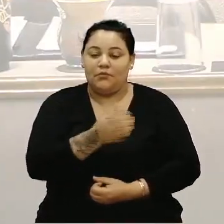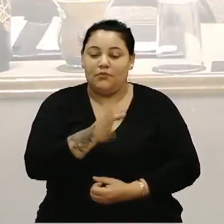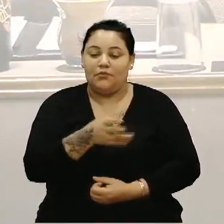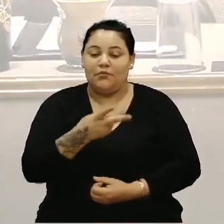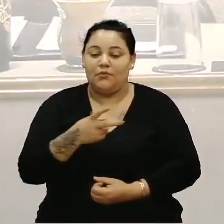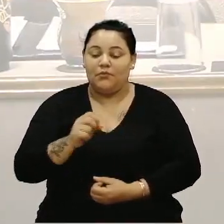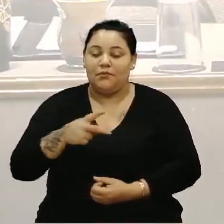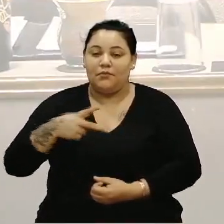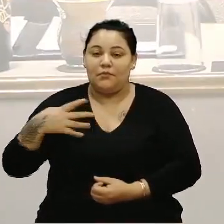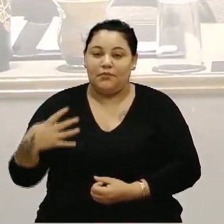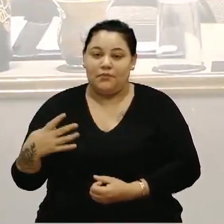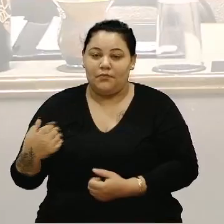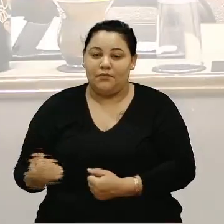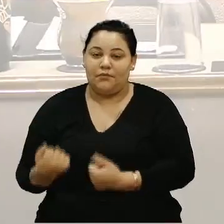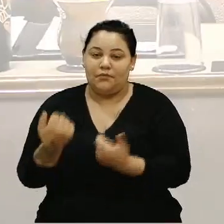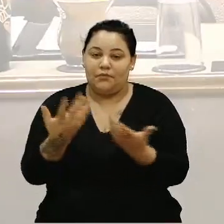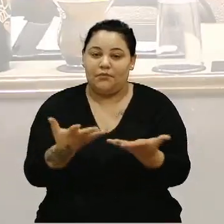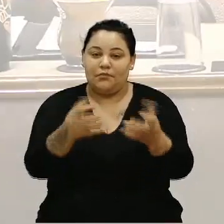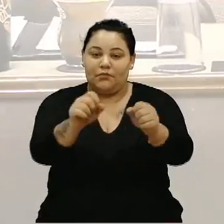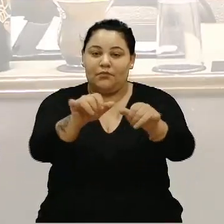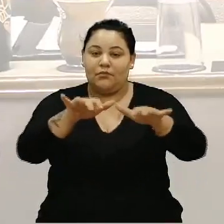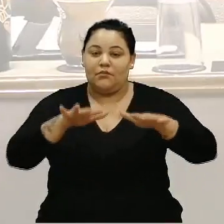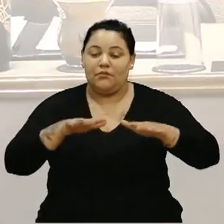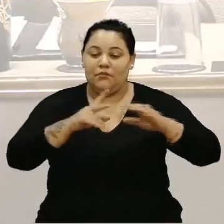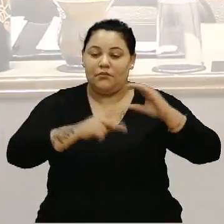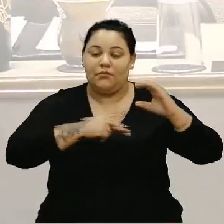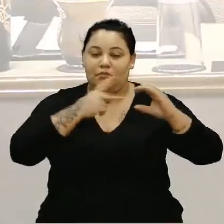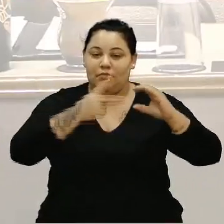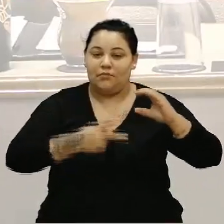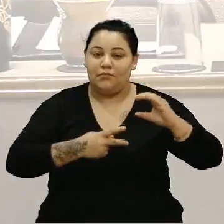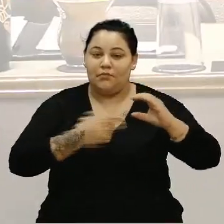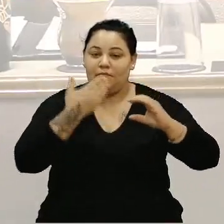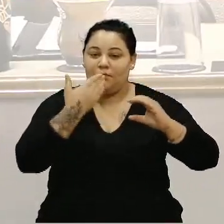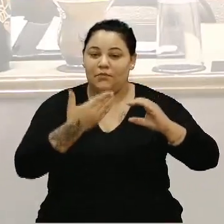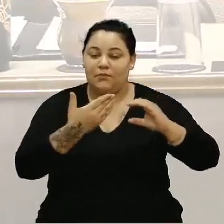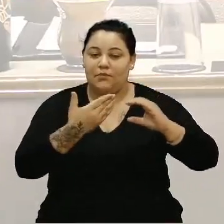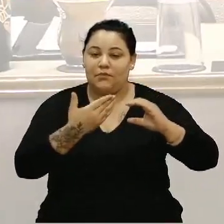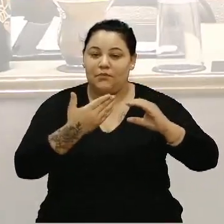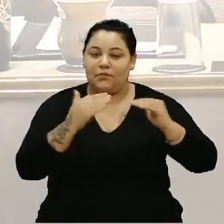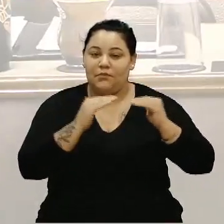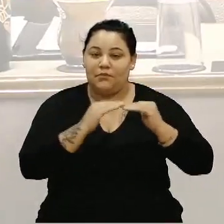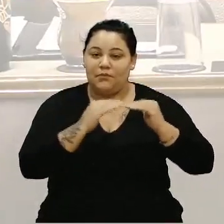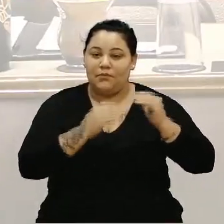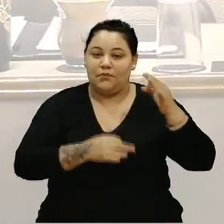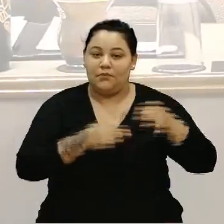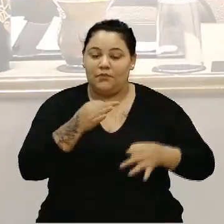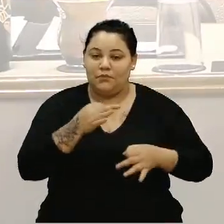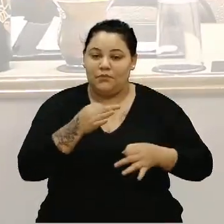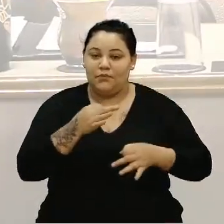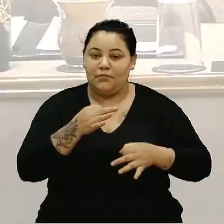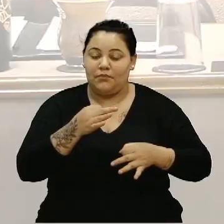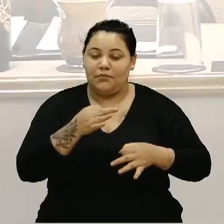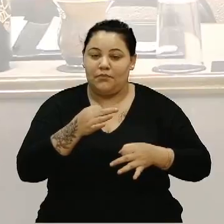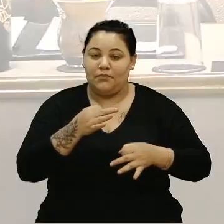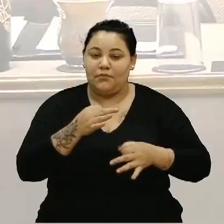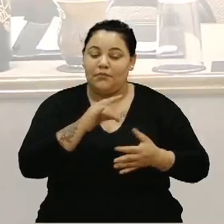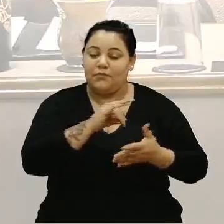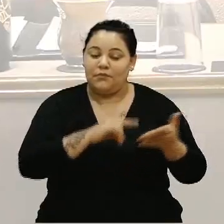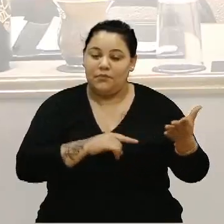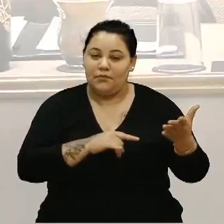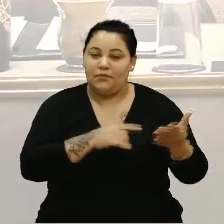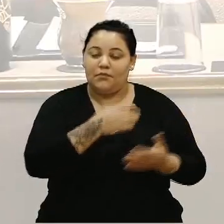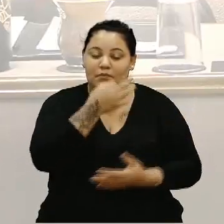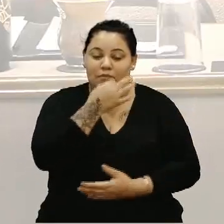136/2024, remetendo ao soberano plenário desta Casa a sua deliberação. É o parecer, salvo o melhor juízo, Caxias do